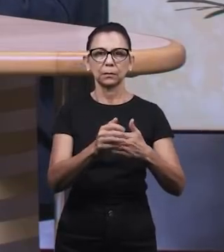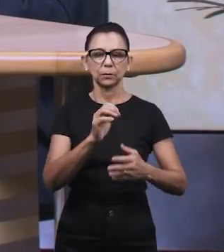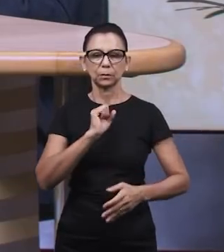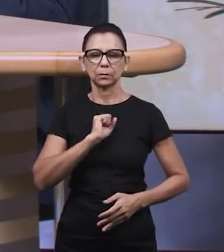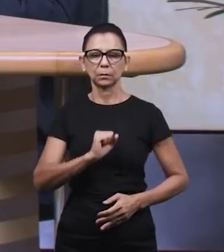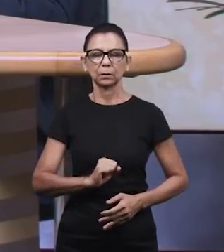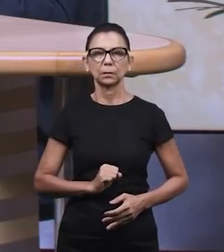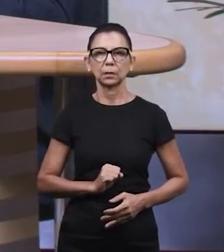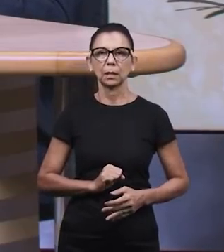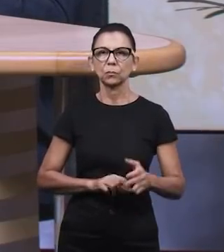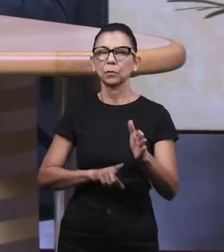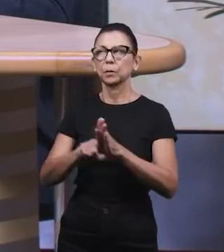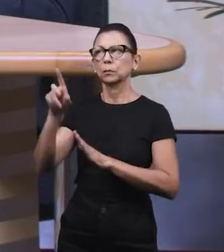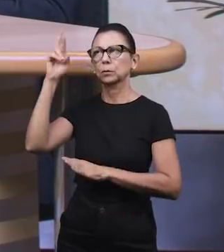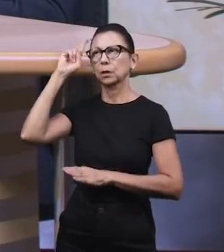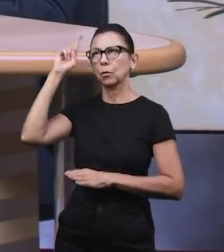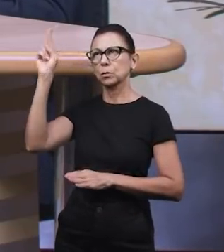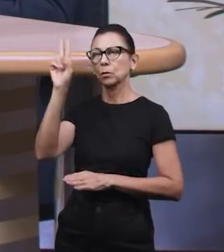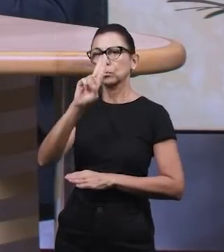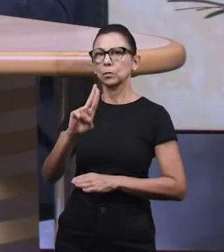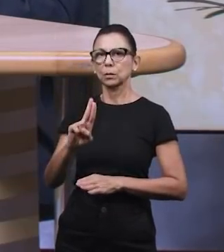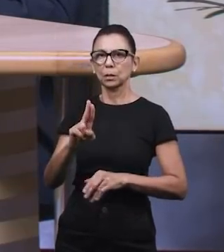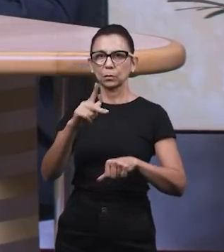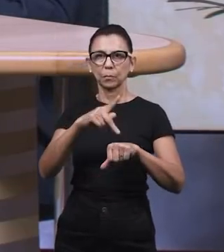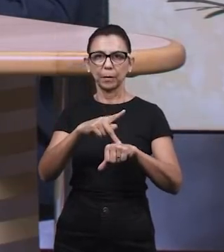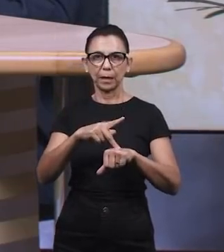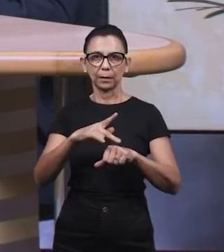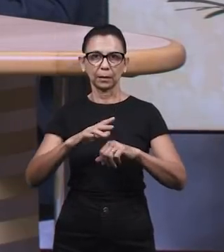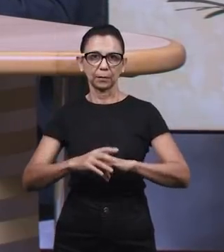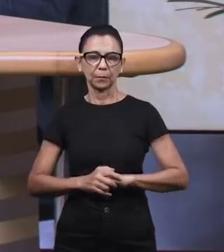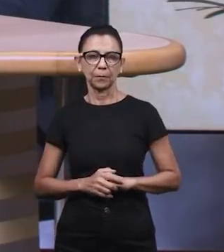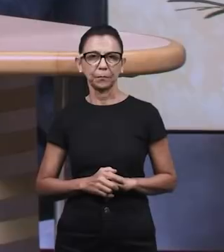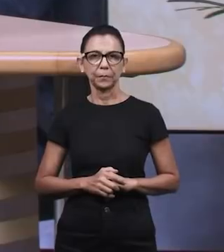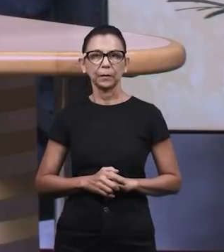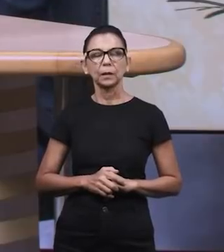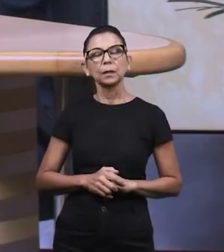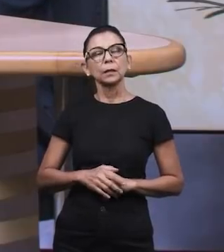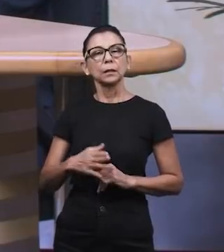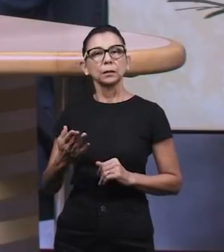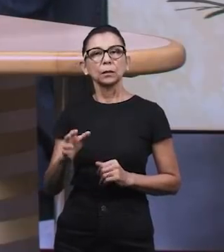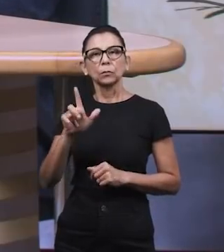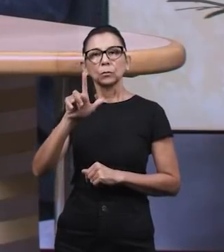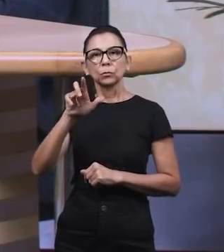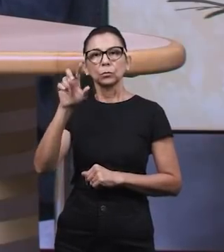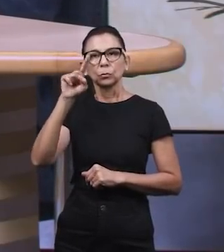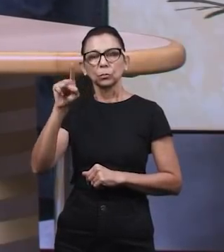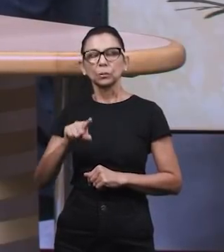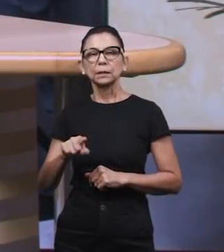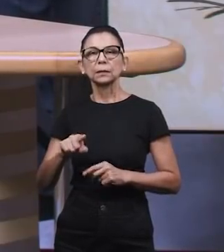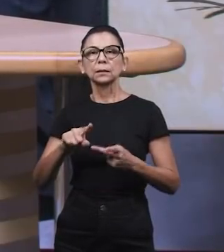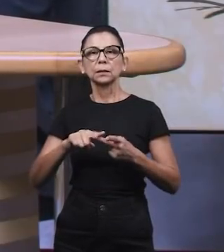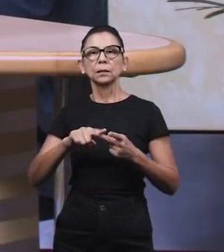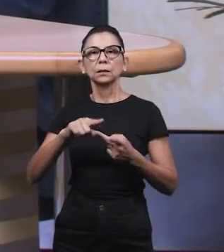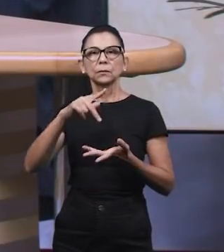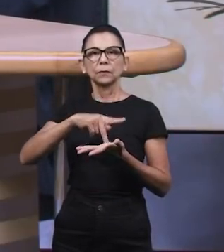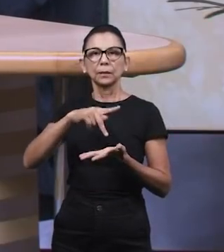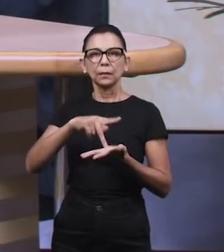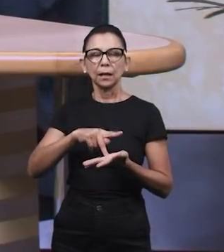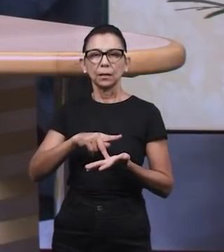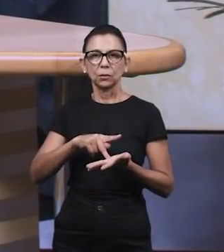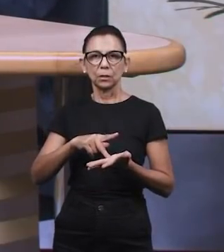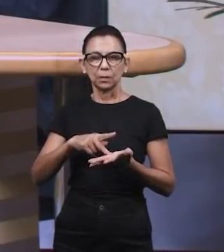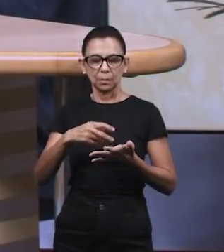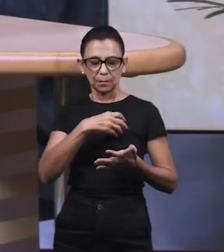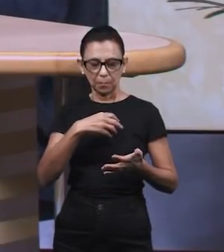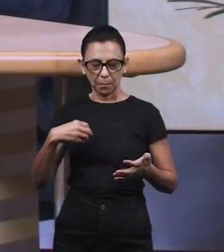o Senhor pelo juízo de Urim e Tumim. O que é Urim? É luz. O que é Tumim? É verdade. Então, luz e verdade. Hoje nós